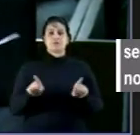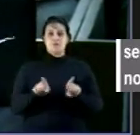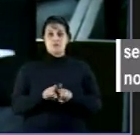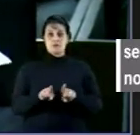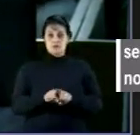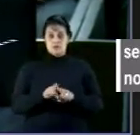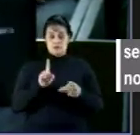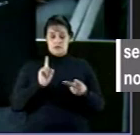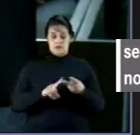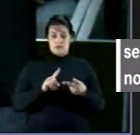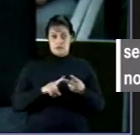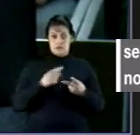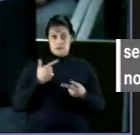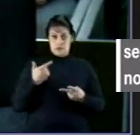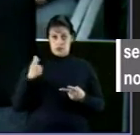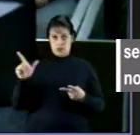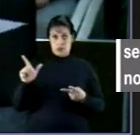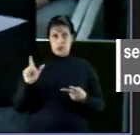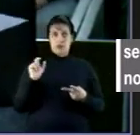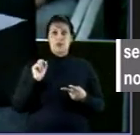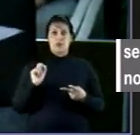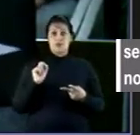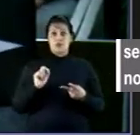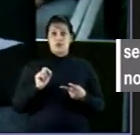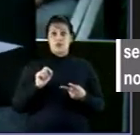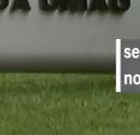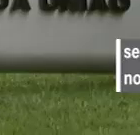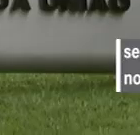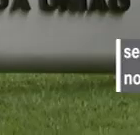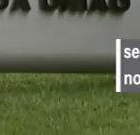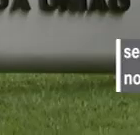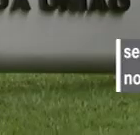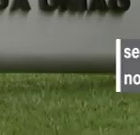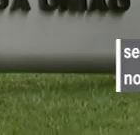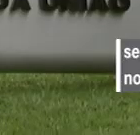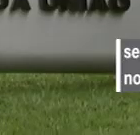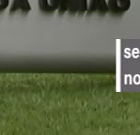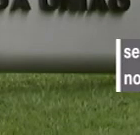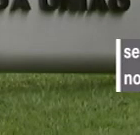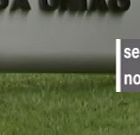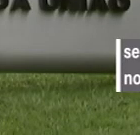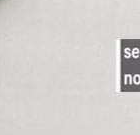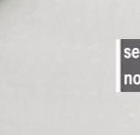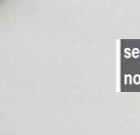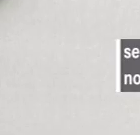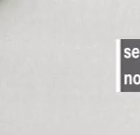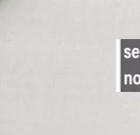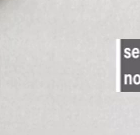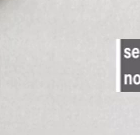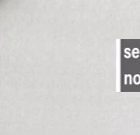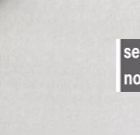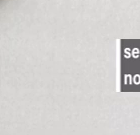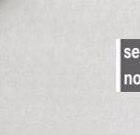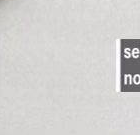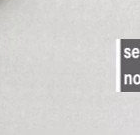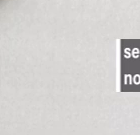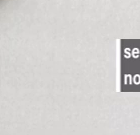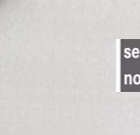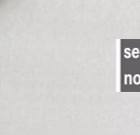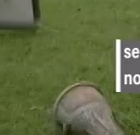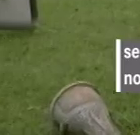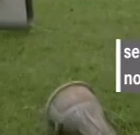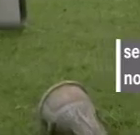titular da soberania se o presidente que é o presidente Jair bolsonaro o Tribunal de Contas da união é o órgão de Controle externo